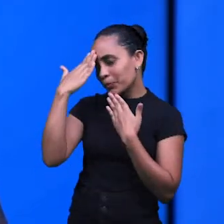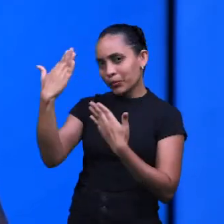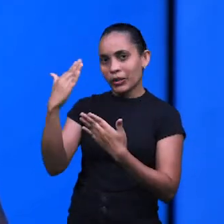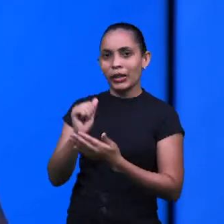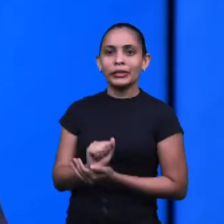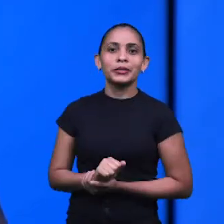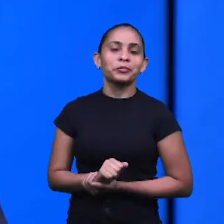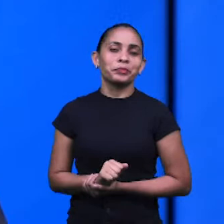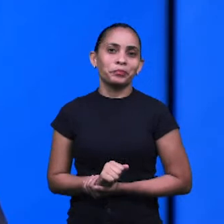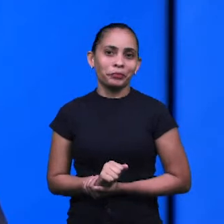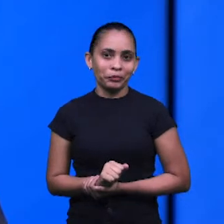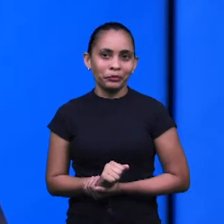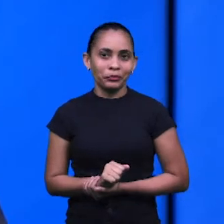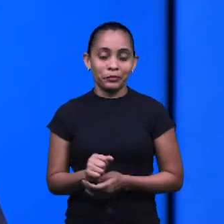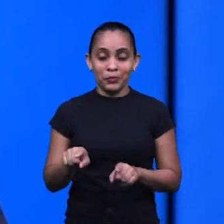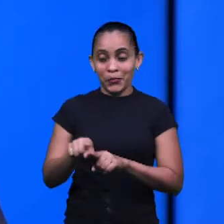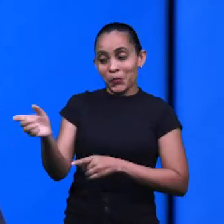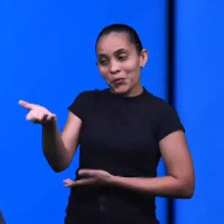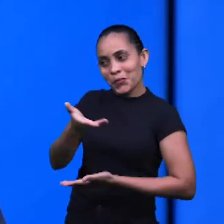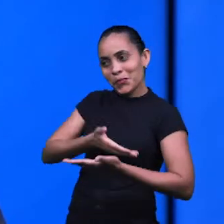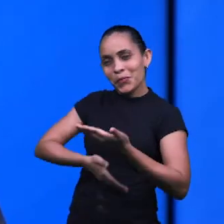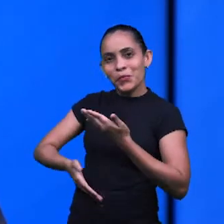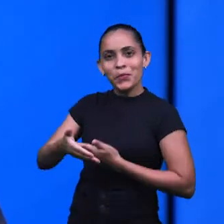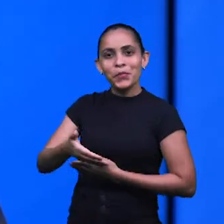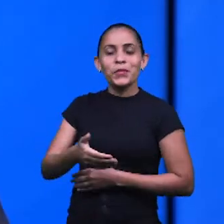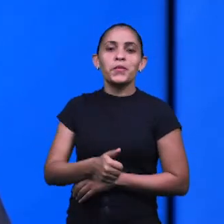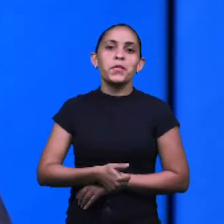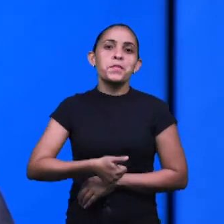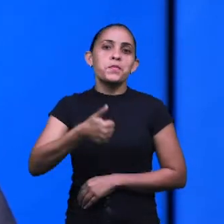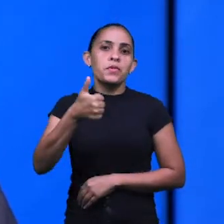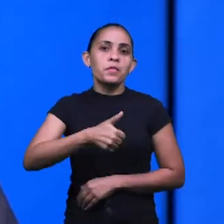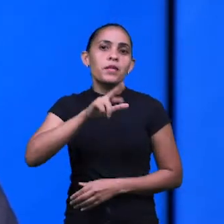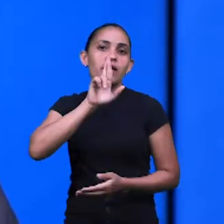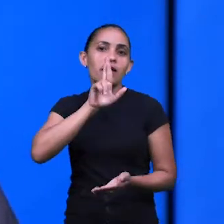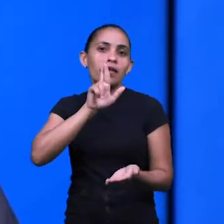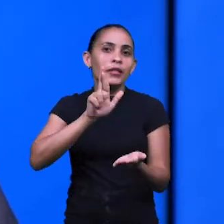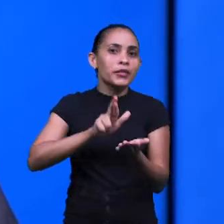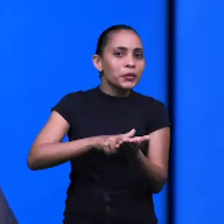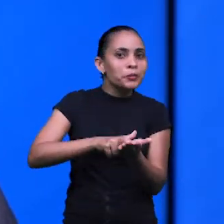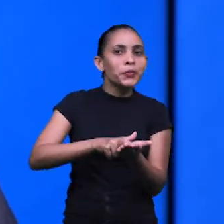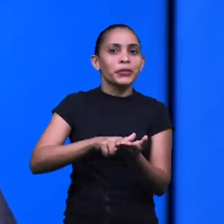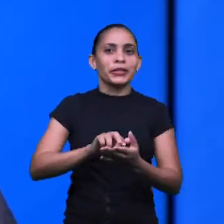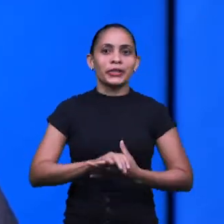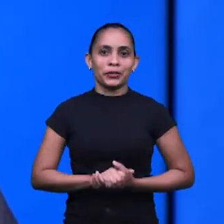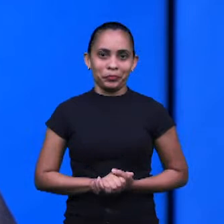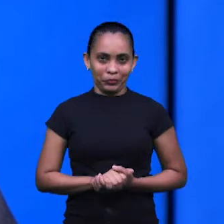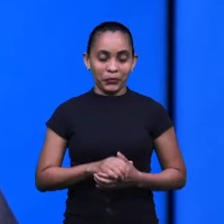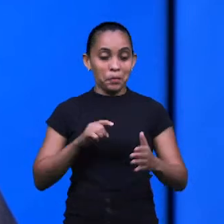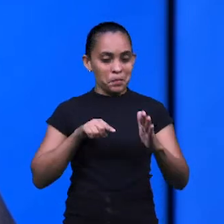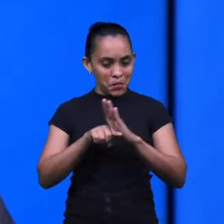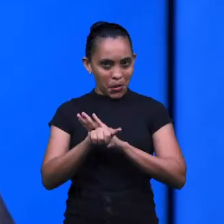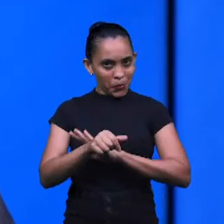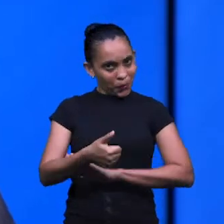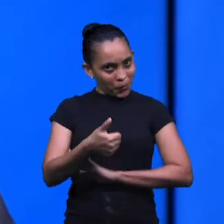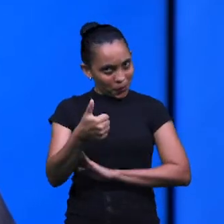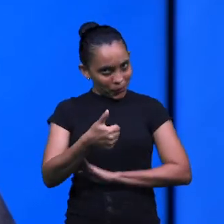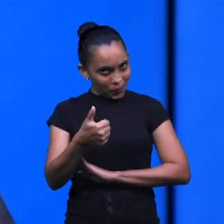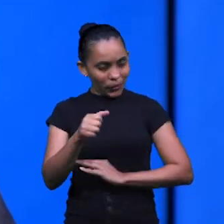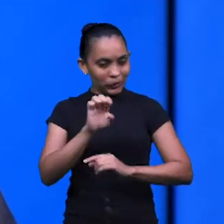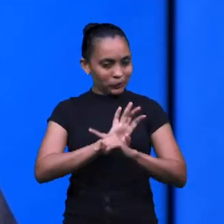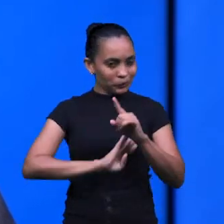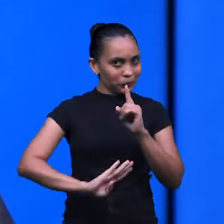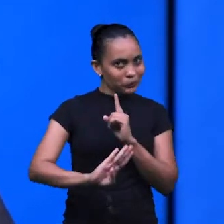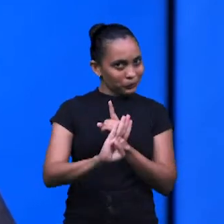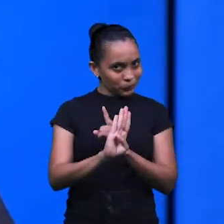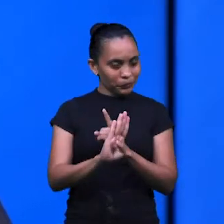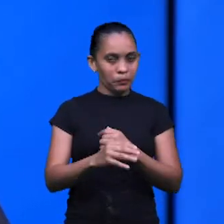Maria, participando da nossa primeira resposta, a resposta à primeira pergunta da nossa Escola Bíblica Dominical.